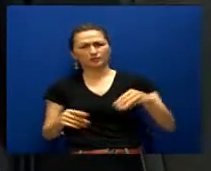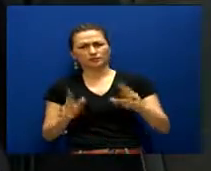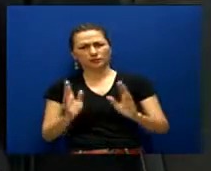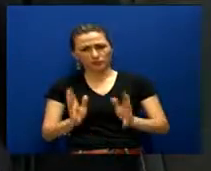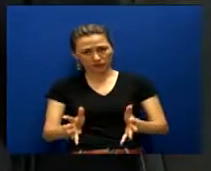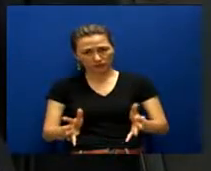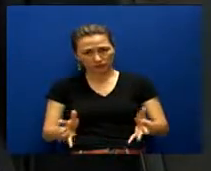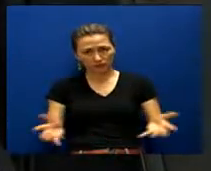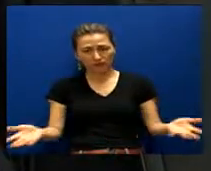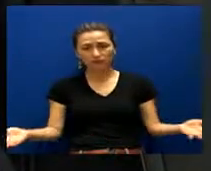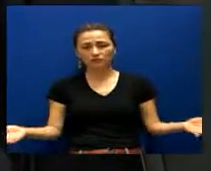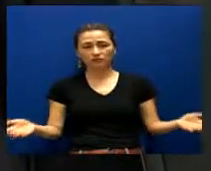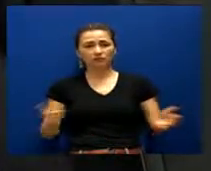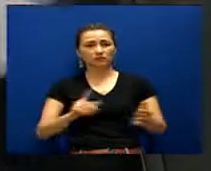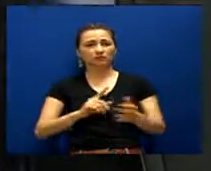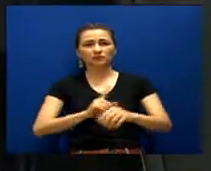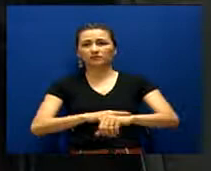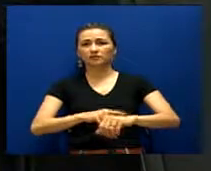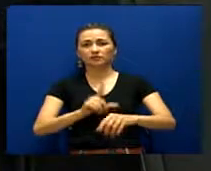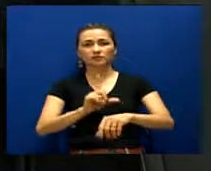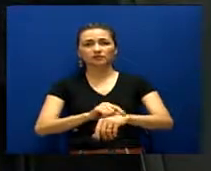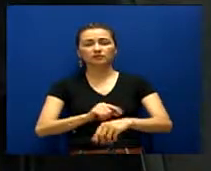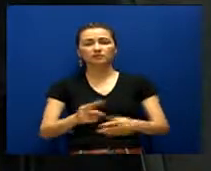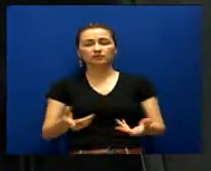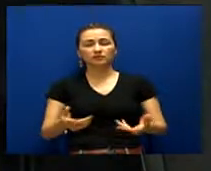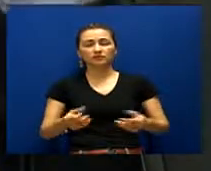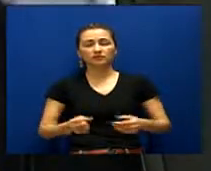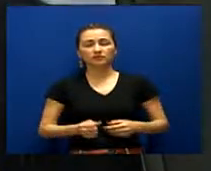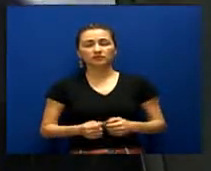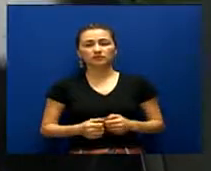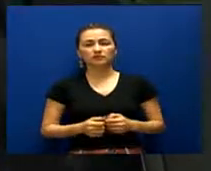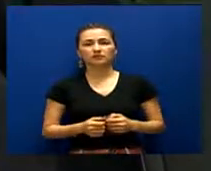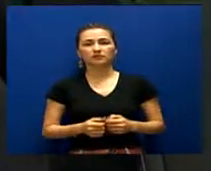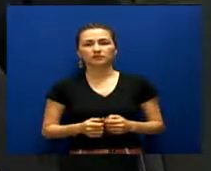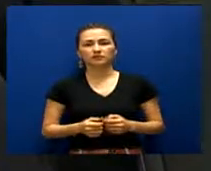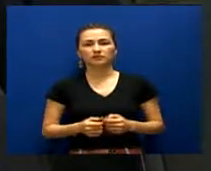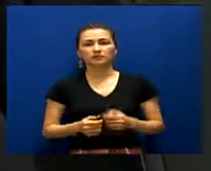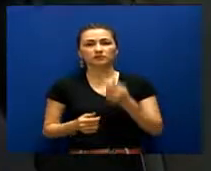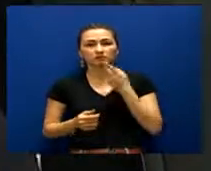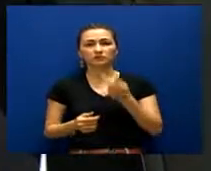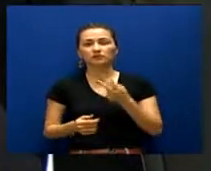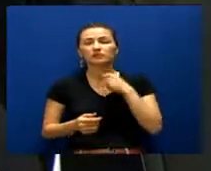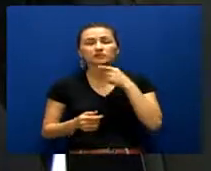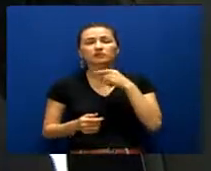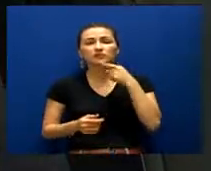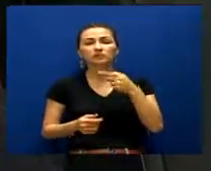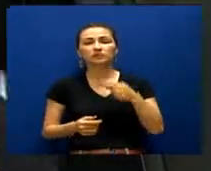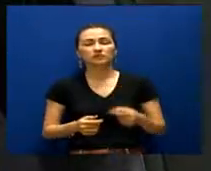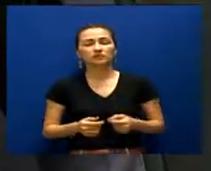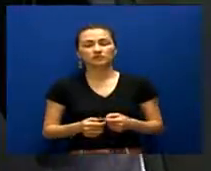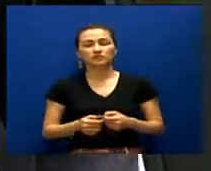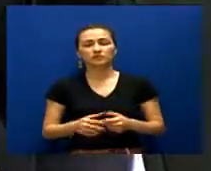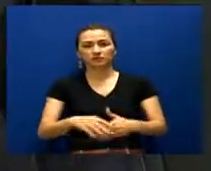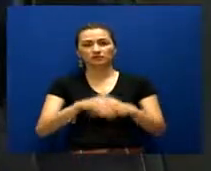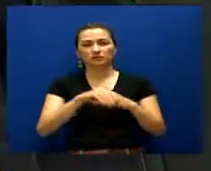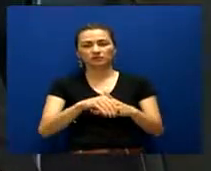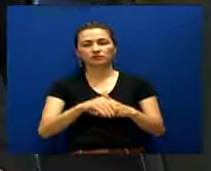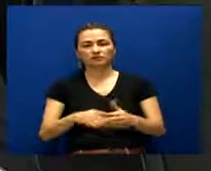mas... Então vou encerrar. 3 minutos voou, não? Bom, não deu nem tempo de eu abrir a boca, nem de cumprimentar o